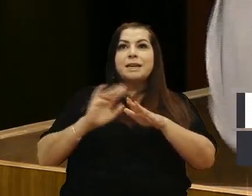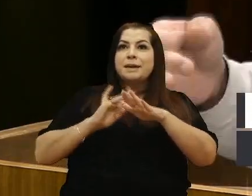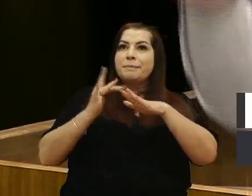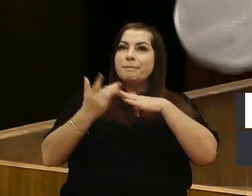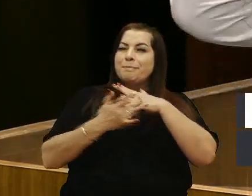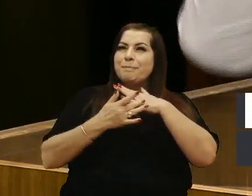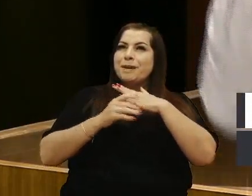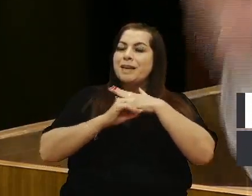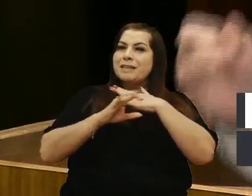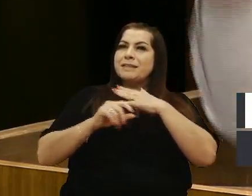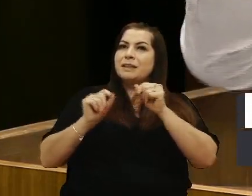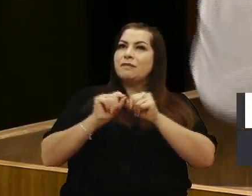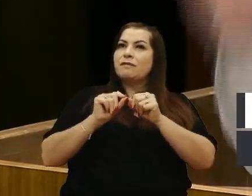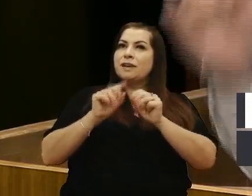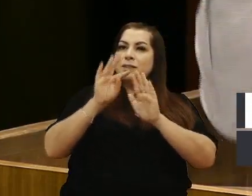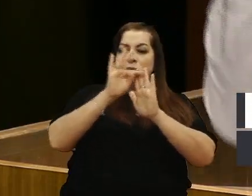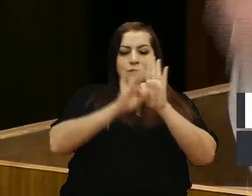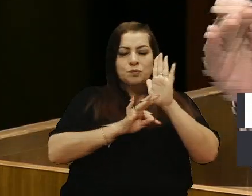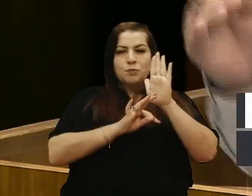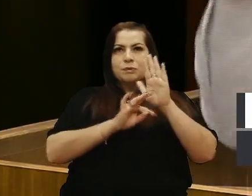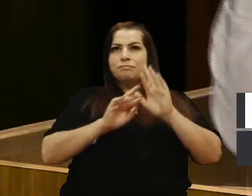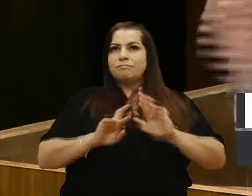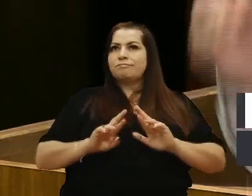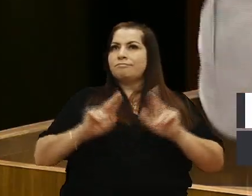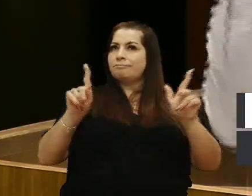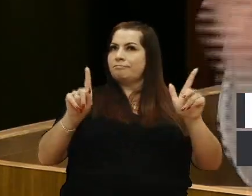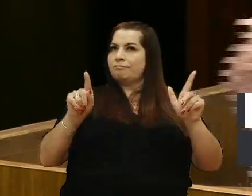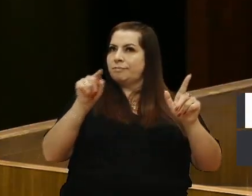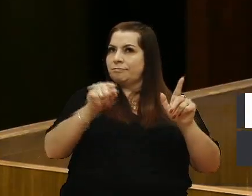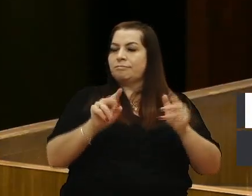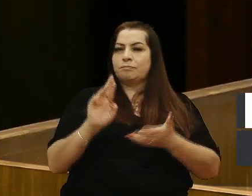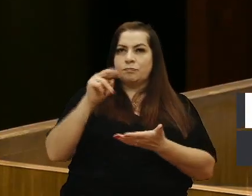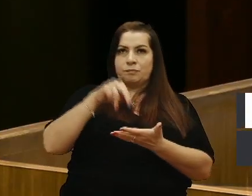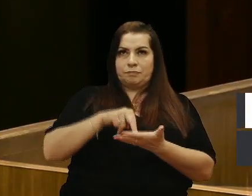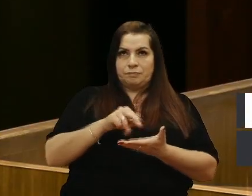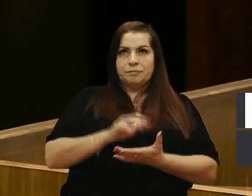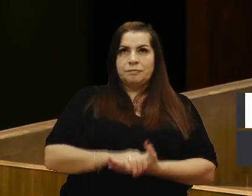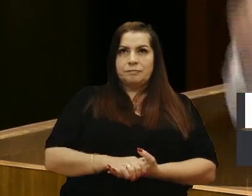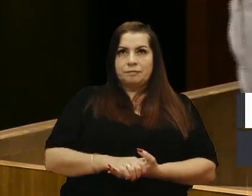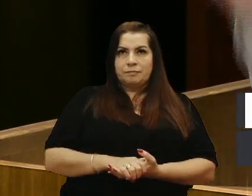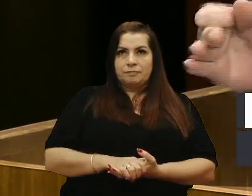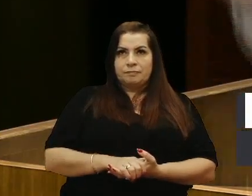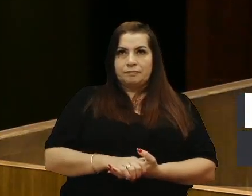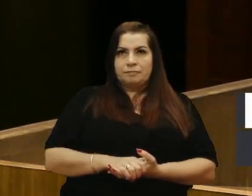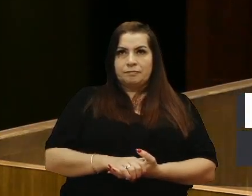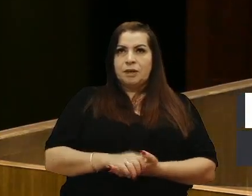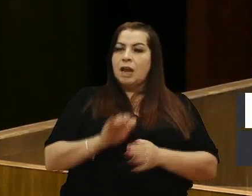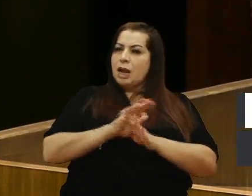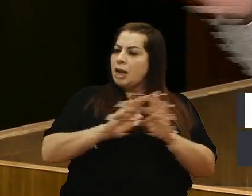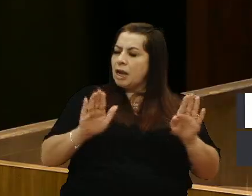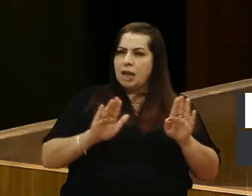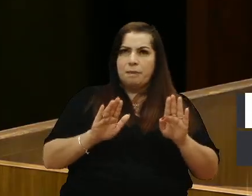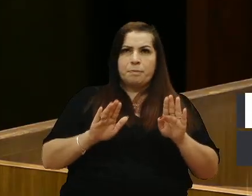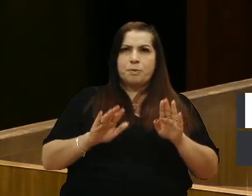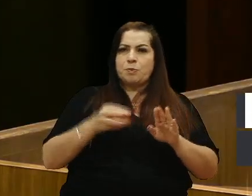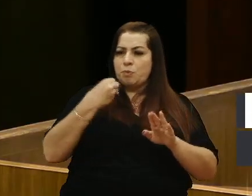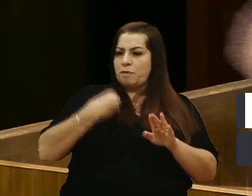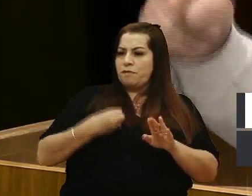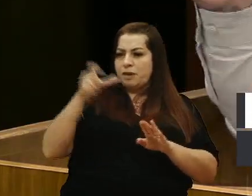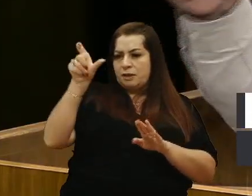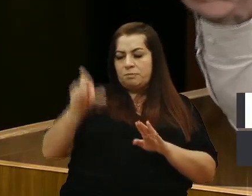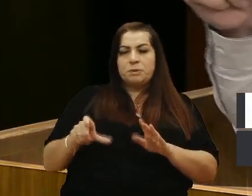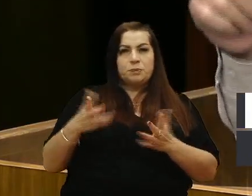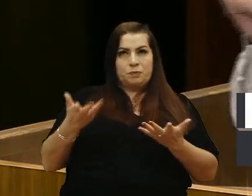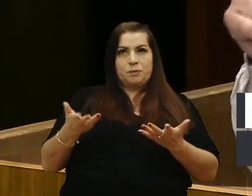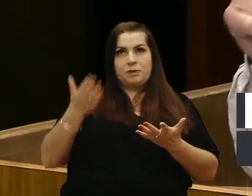imprensa que faz as matérias totalmente diferentes da realidade. Acabam com a reputação da pessoa, que